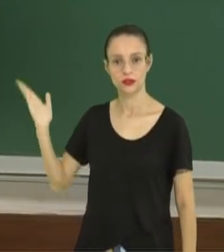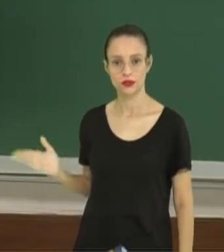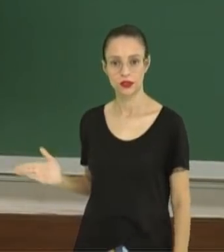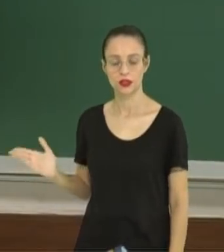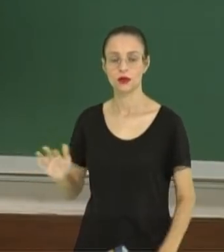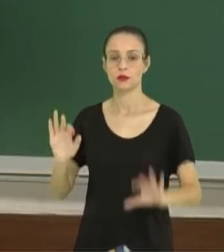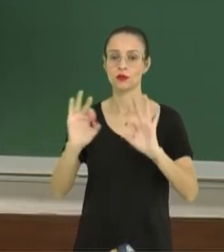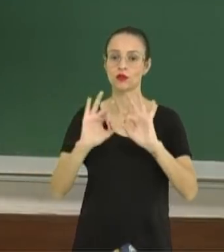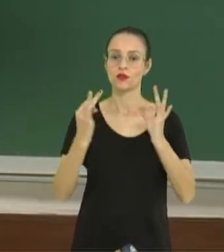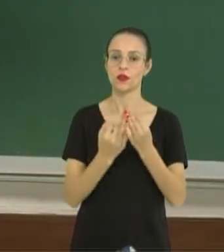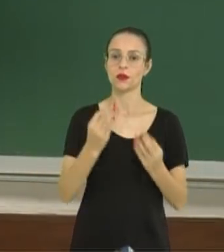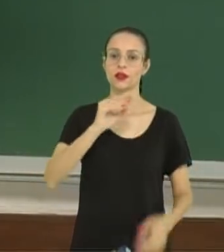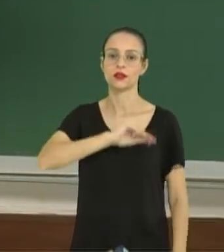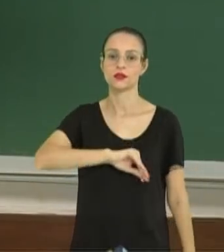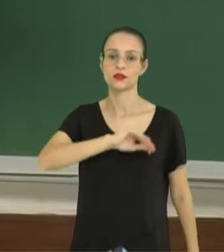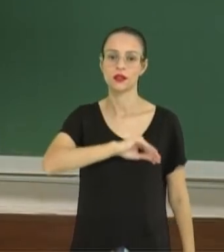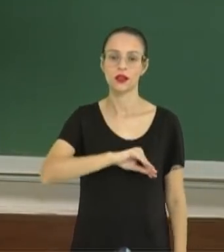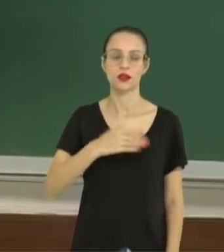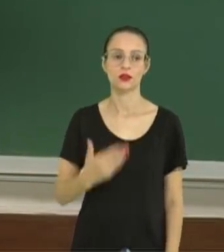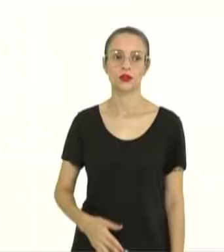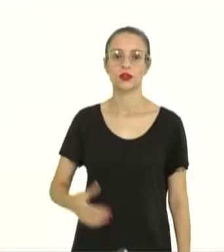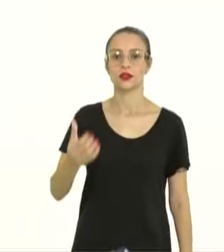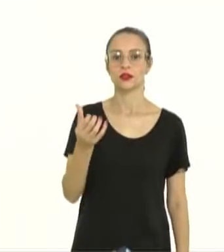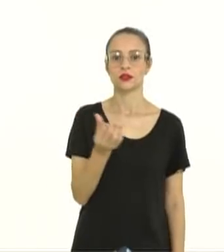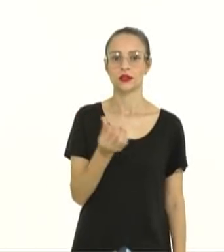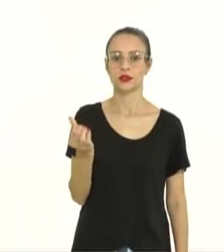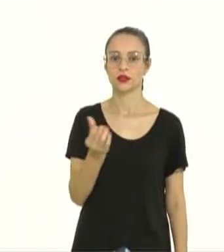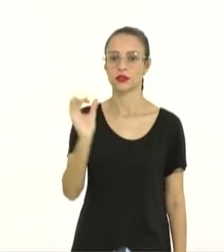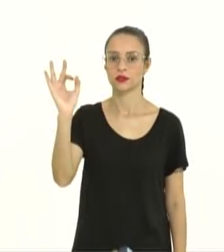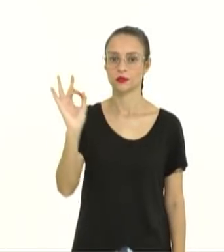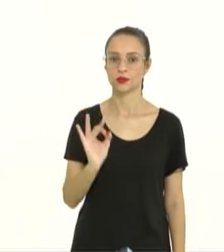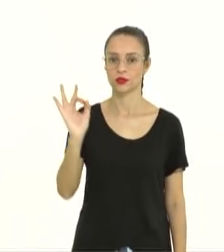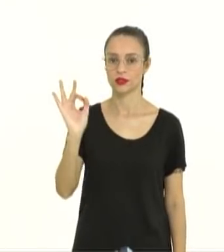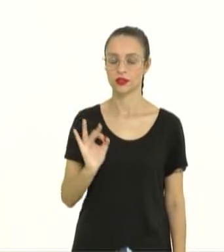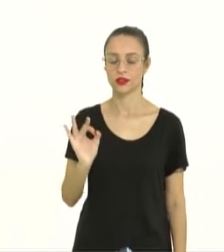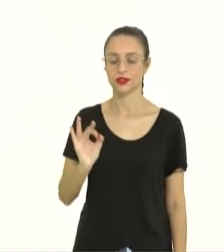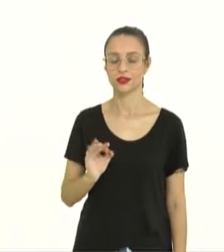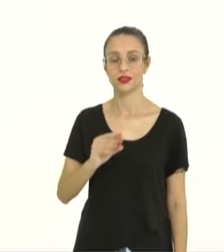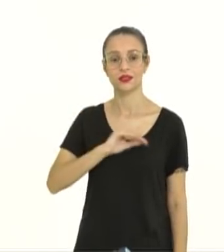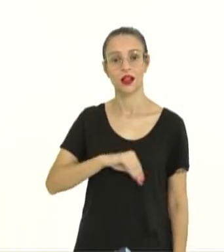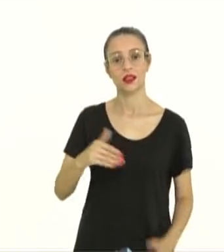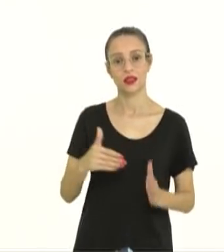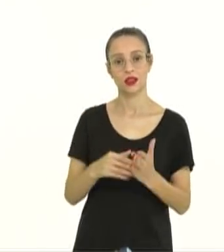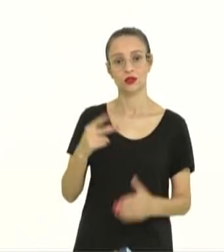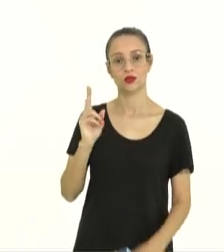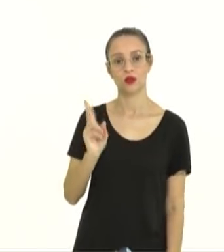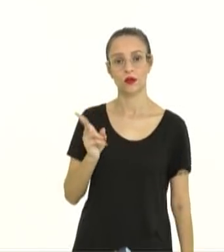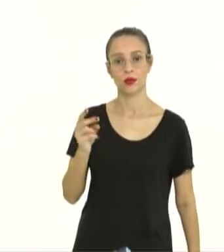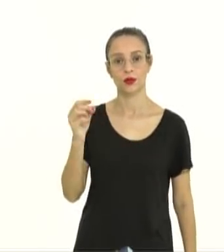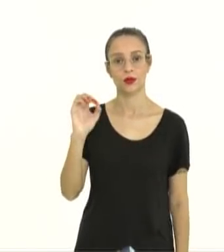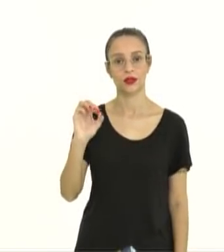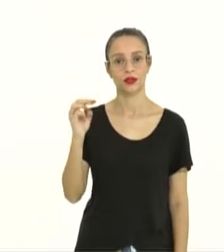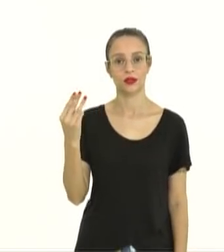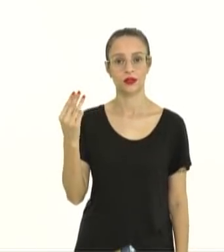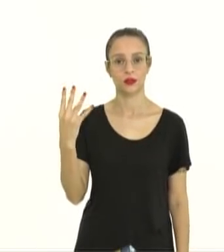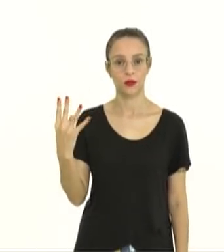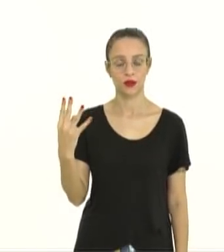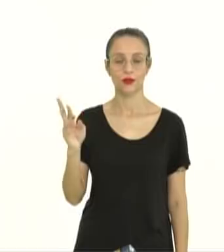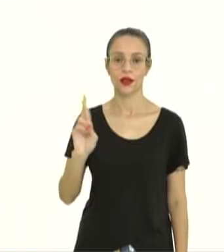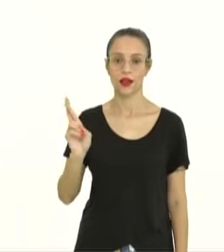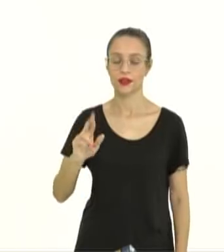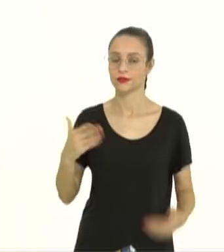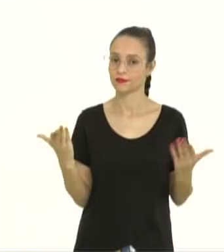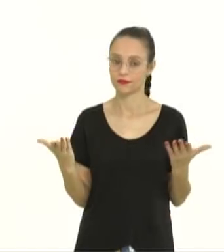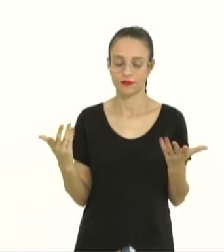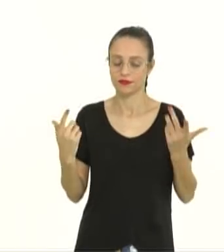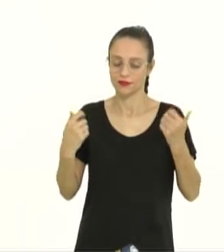renda familiar, né? Nós temos 66% aqui, ó, das famílias ganhando até R$ 2.034. Isso a gente sabe, não